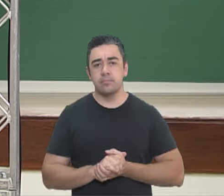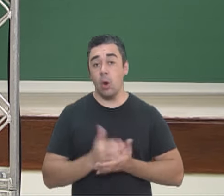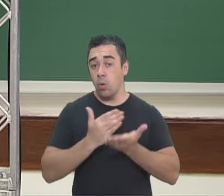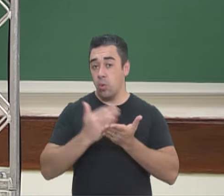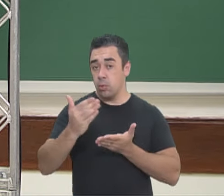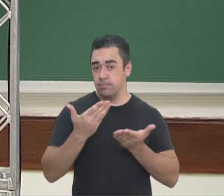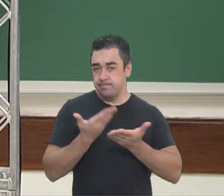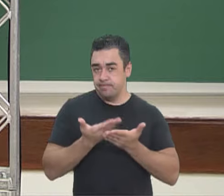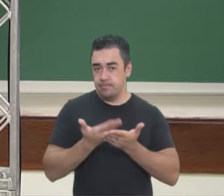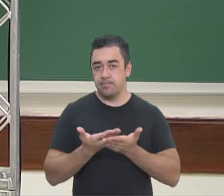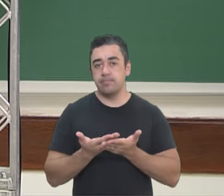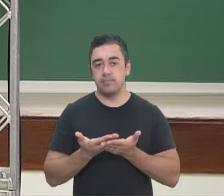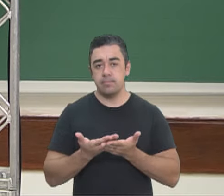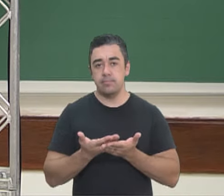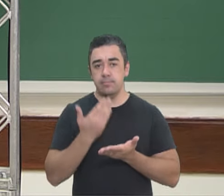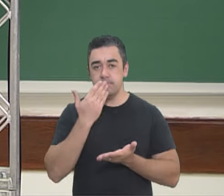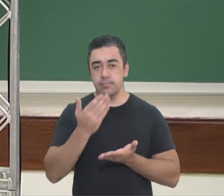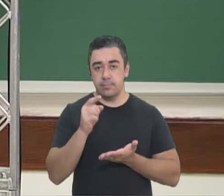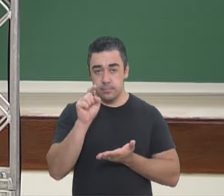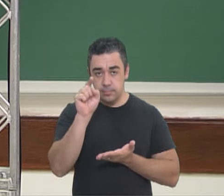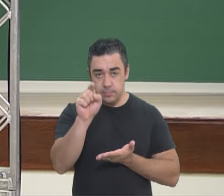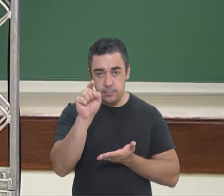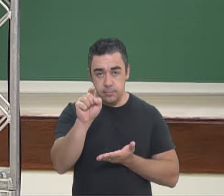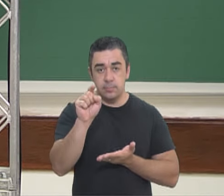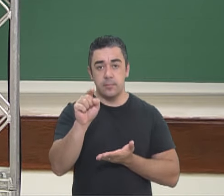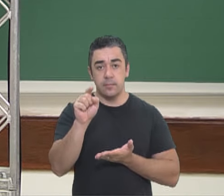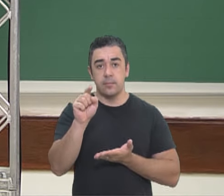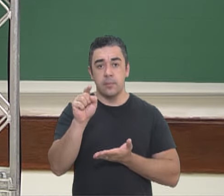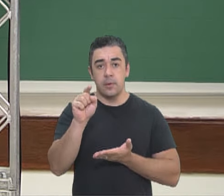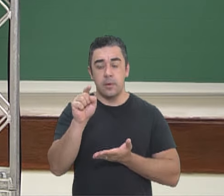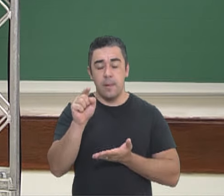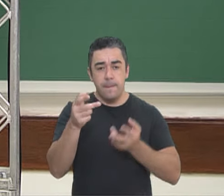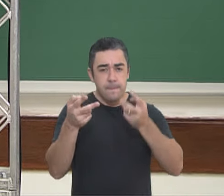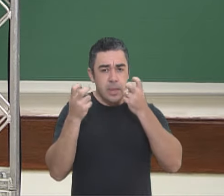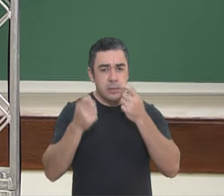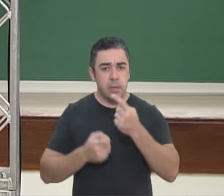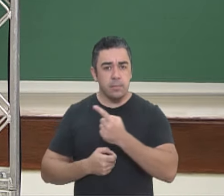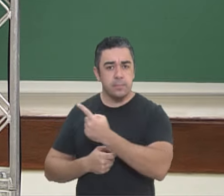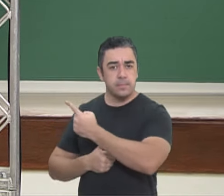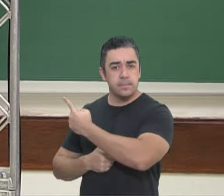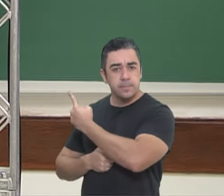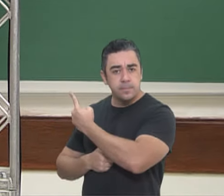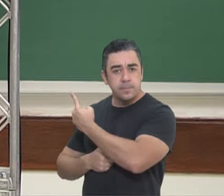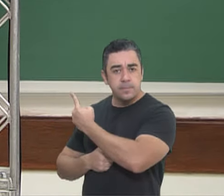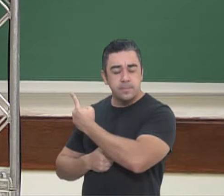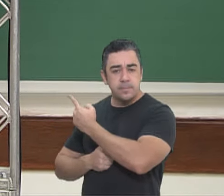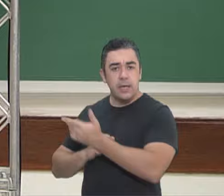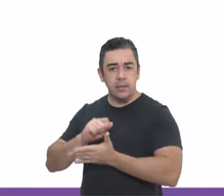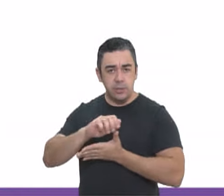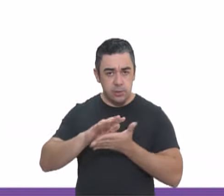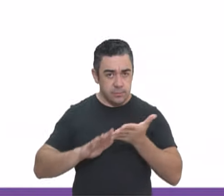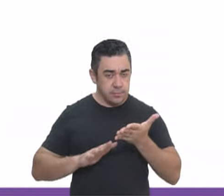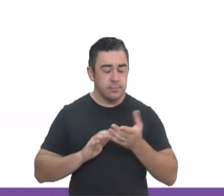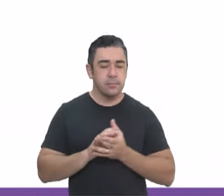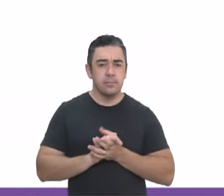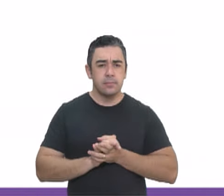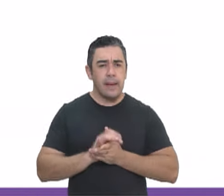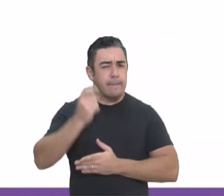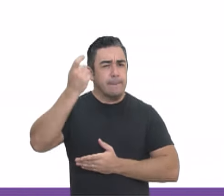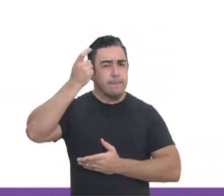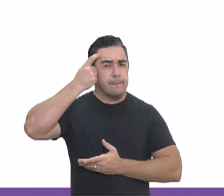começar a nossa aula, eu vou pedir para que vocês observem este exercício aqui. Vamos lá? Vamos